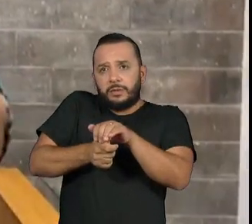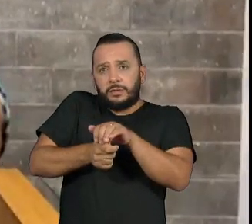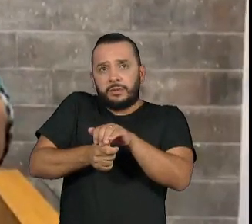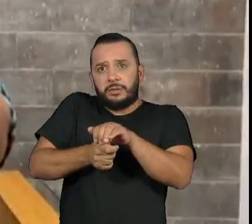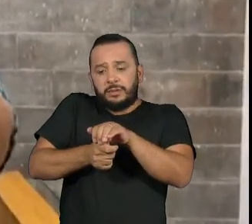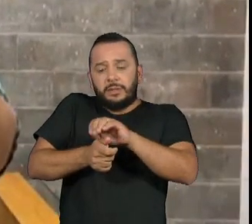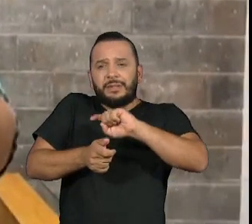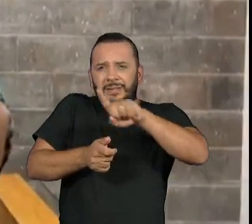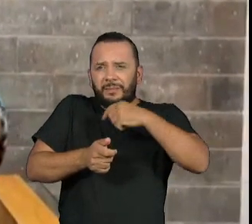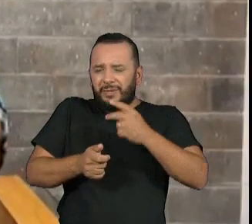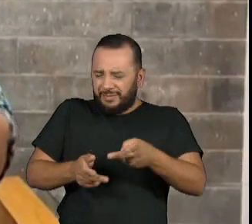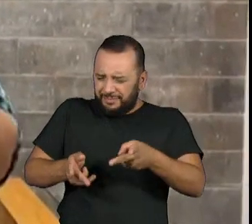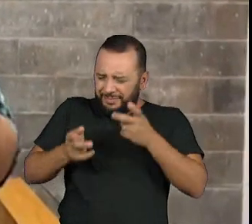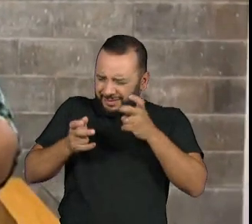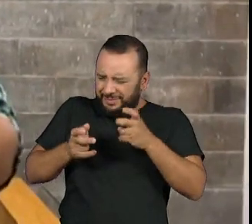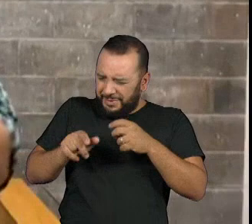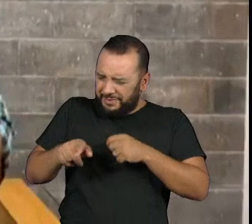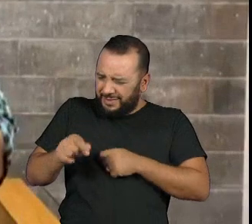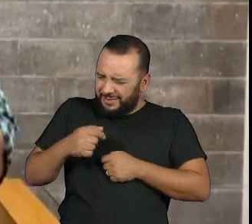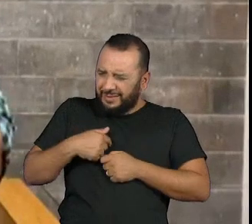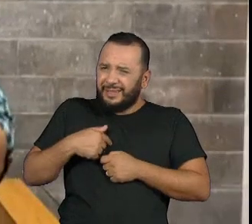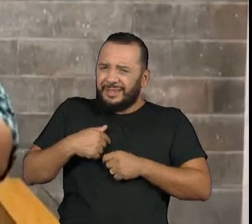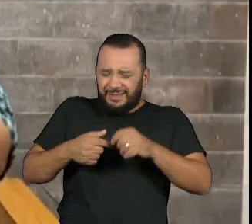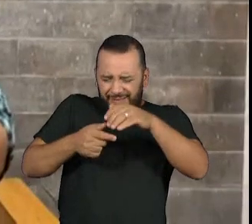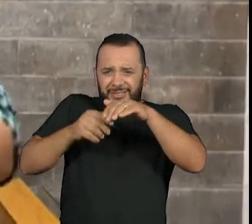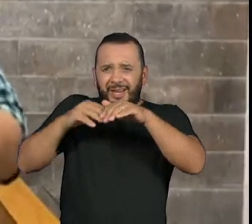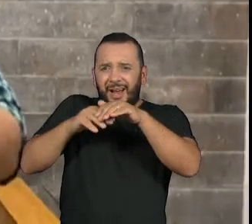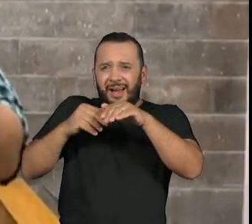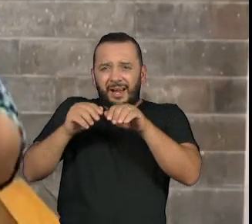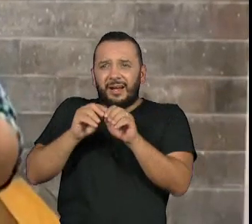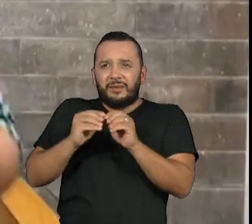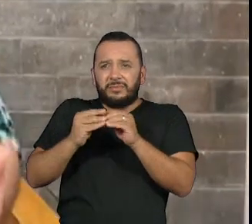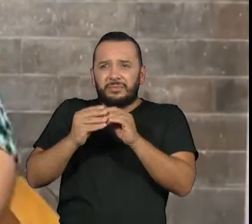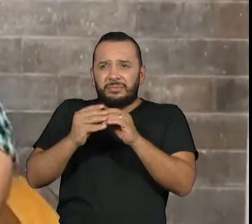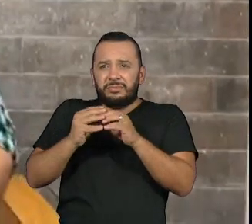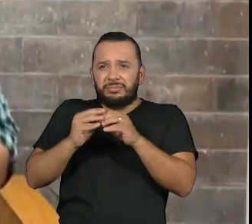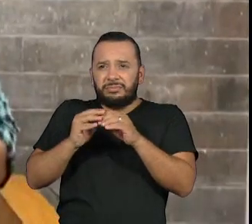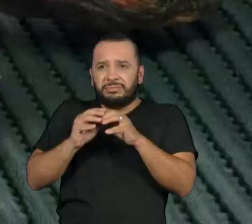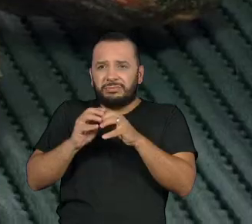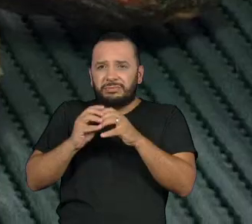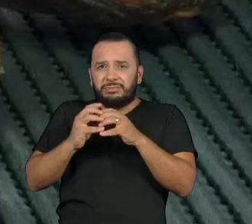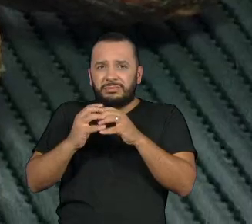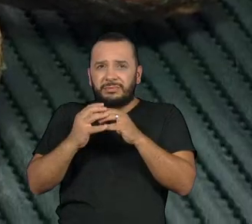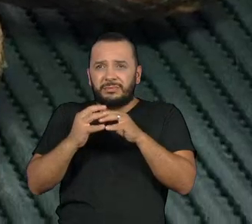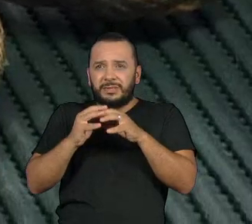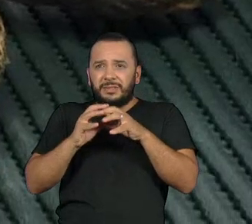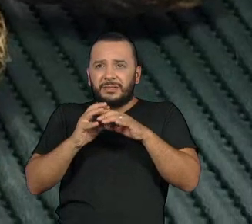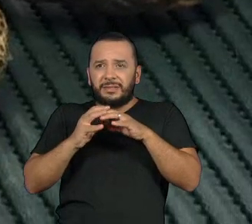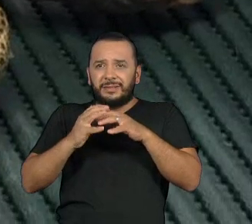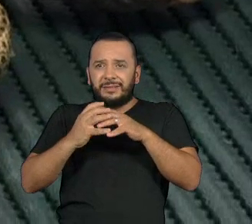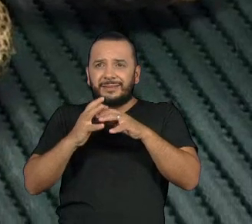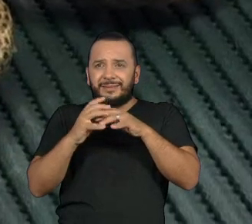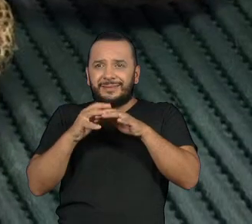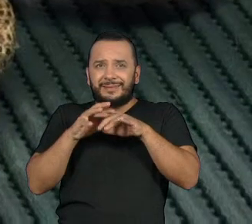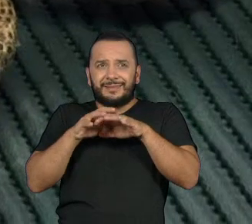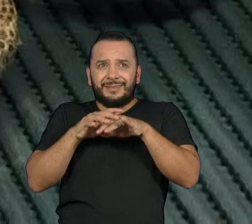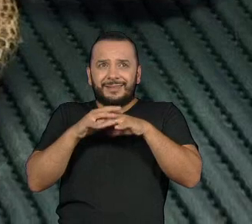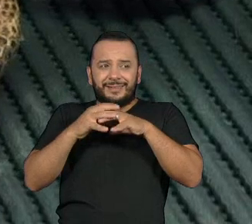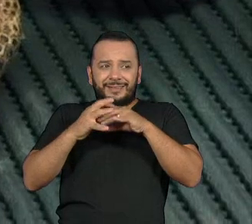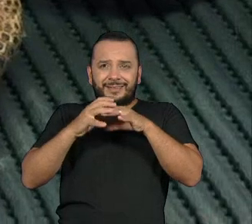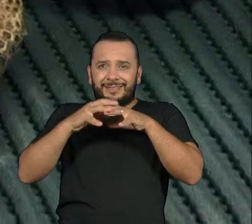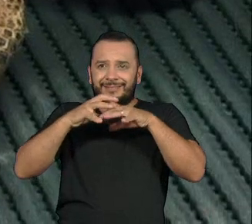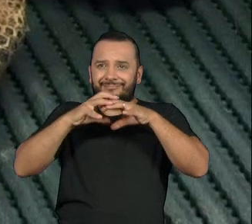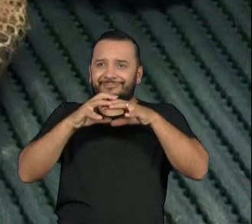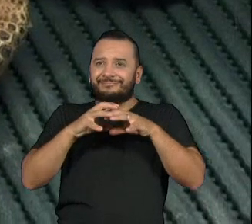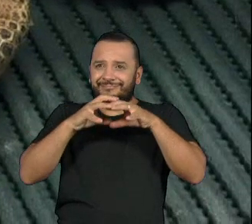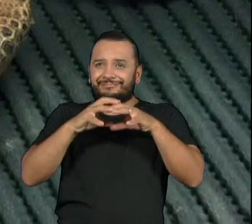aquela região ali abaixo da prótese já estava tão bem cicatrizada que já tinha um tecido semelhante